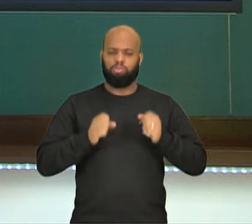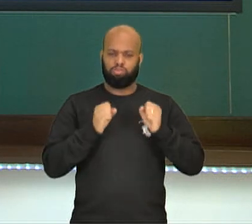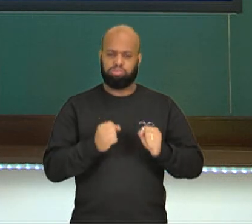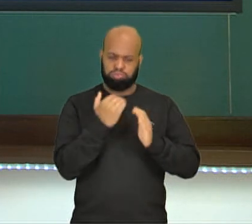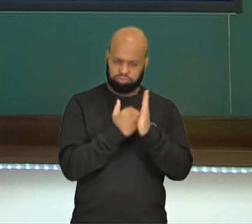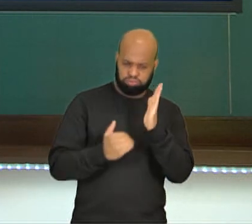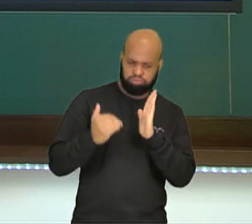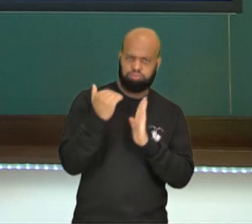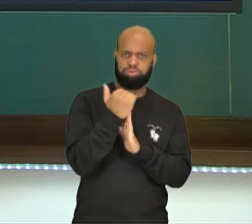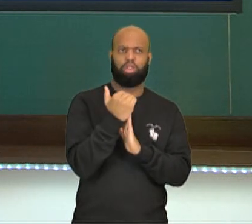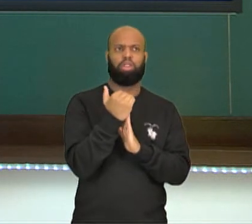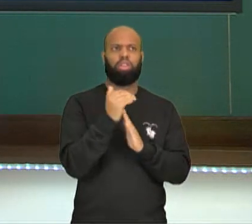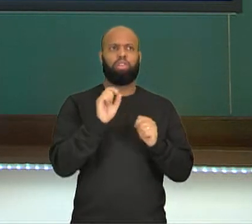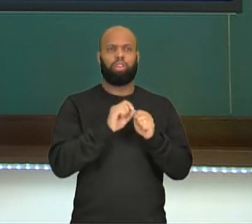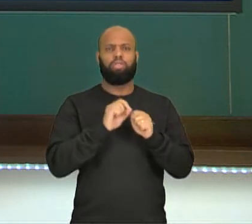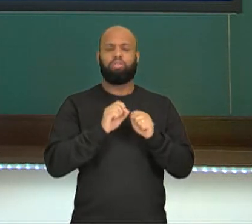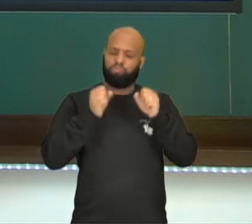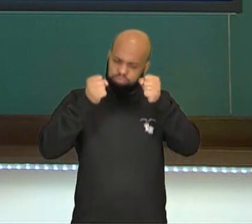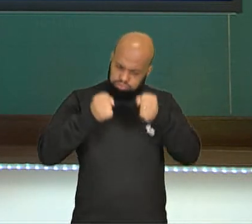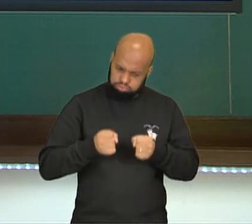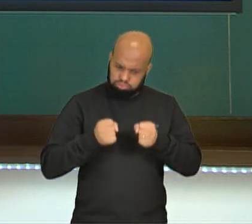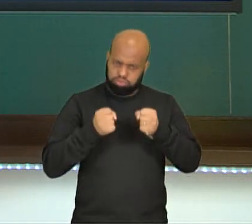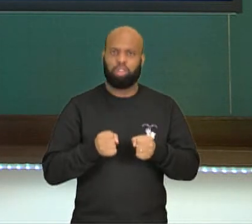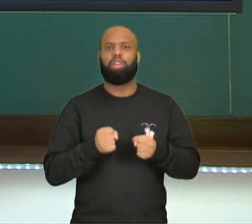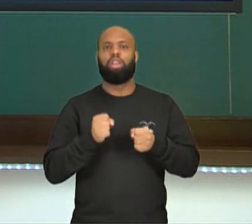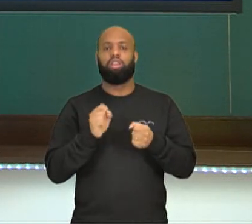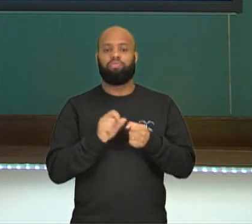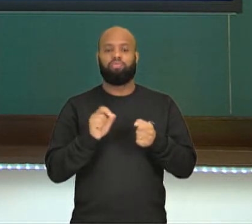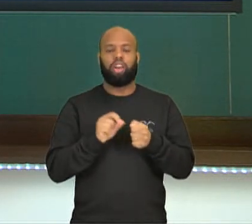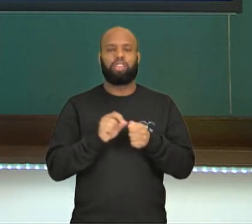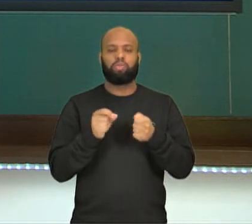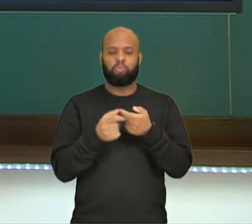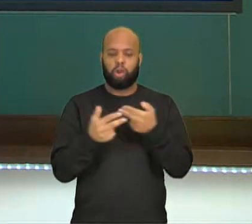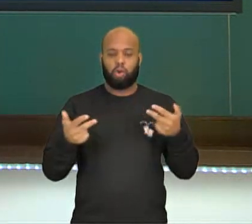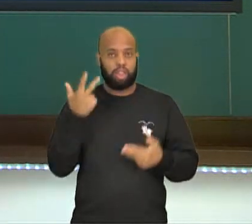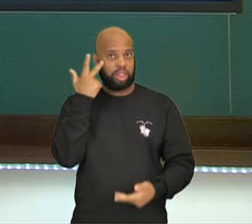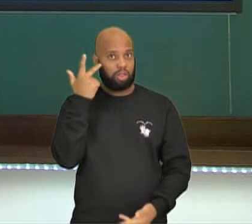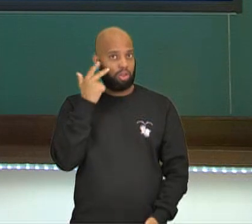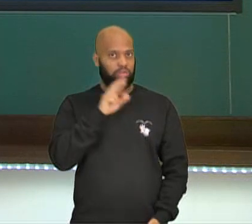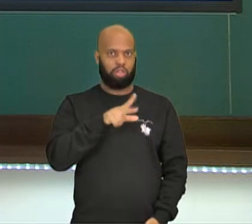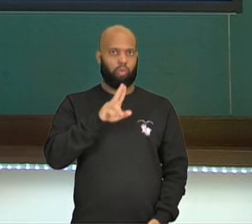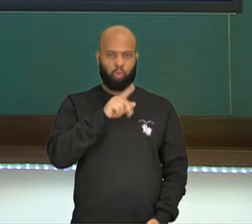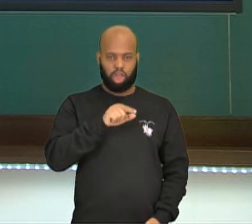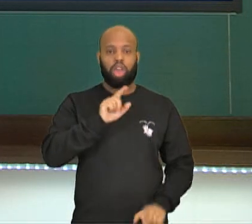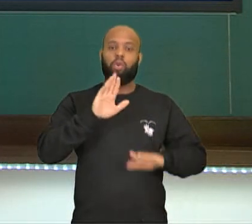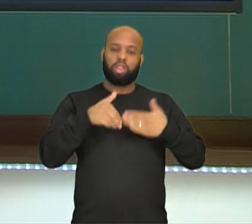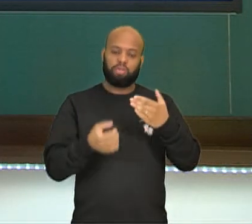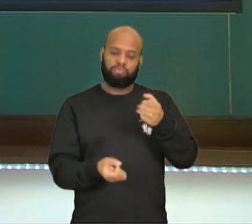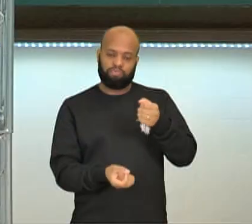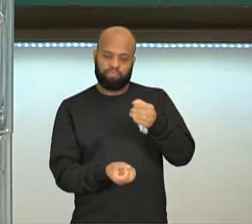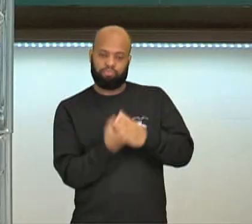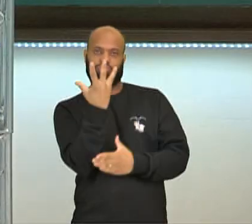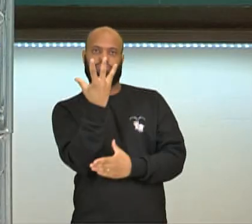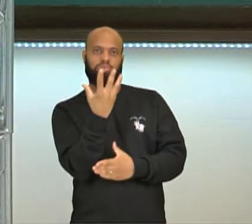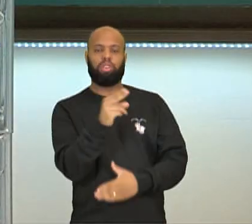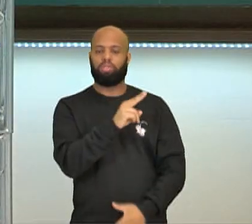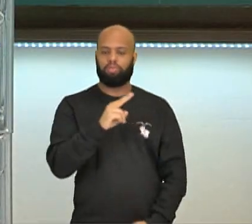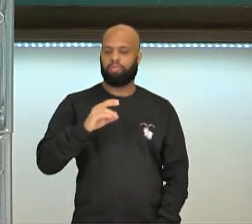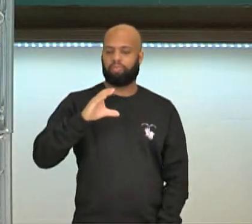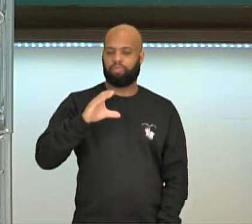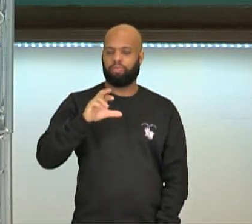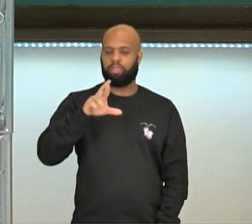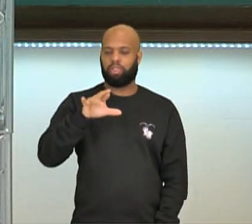faz com o seu poder, né, algo sobrenatural, faz a criação, o criacionismo. Quando trabalhamos com a